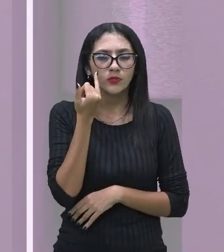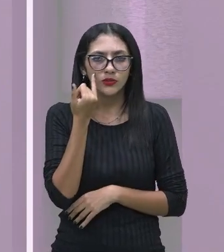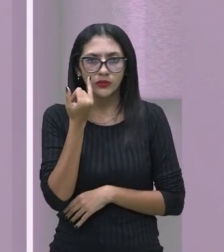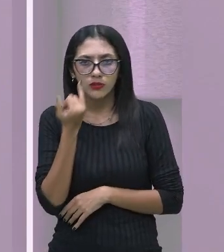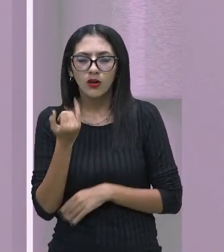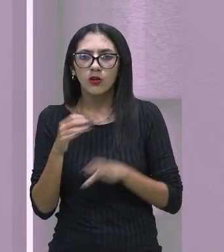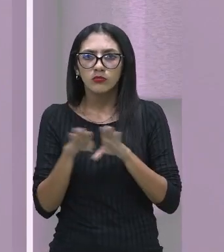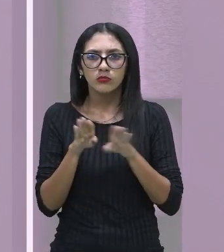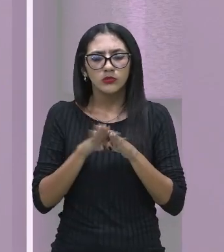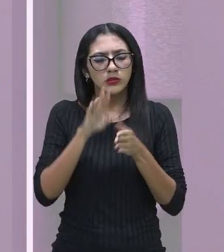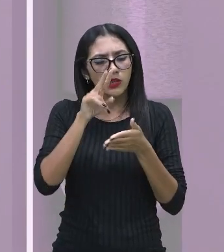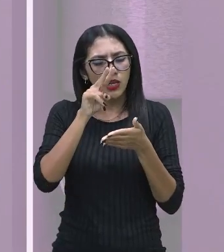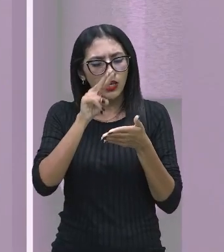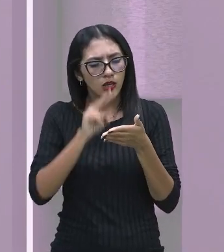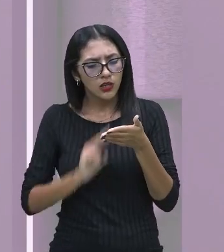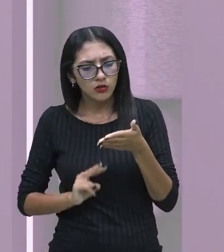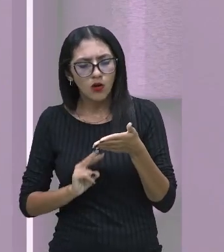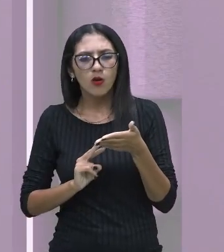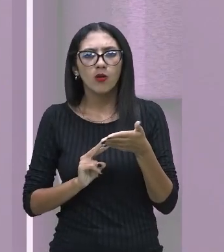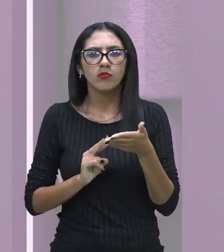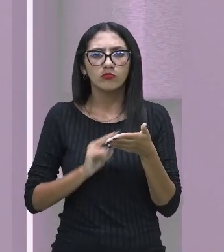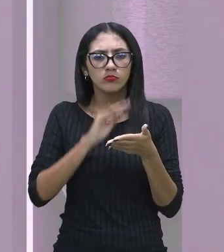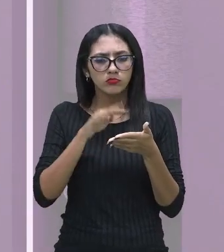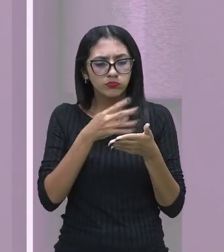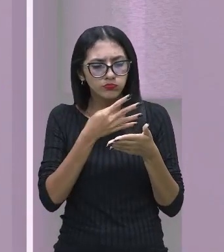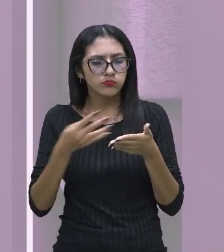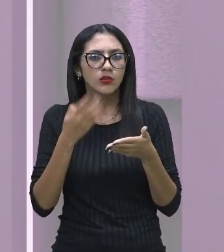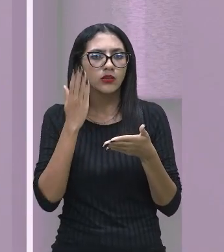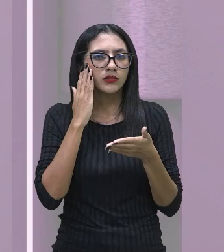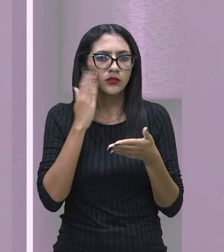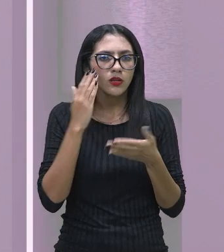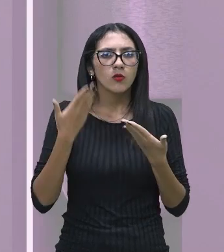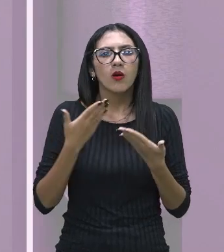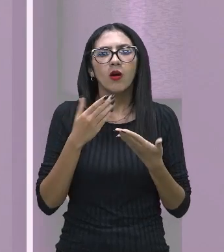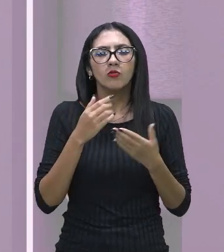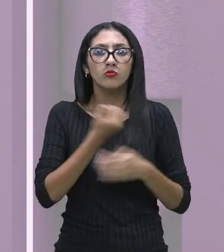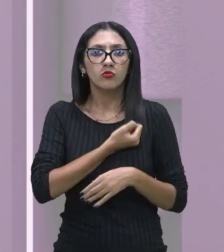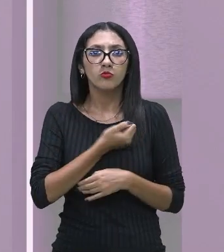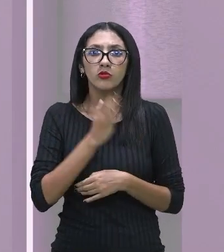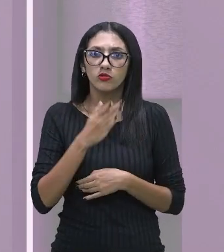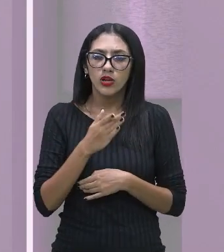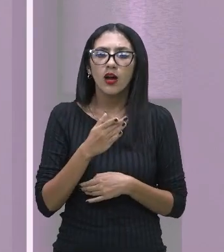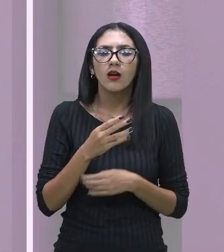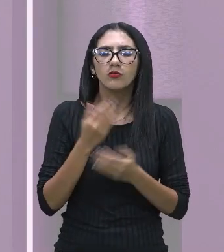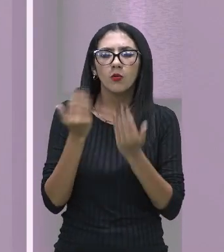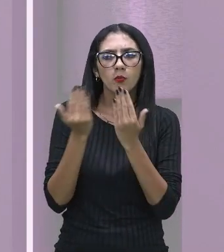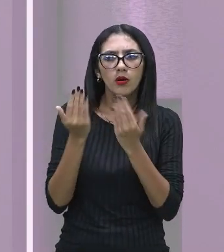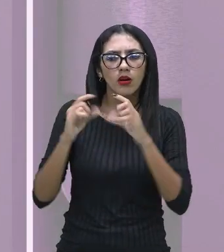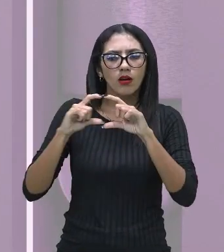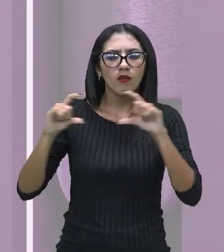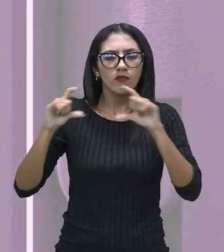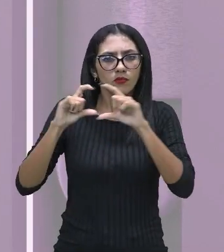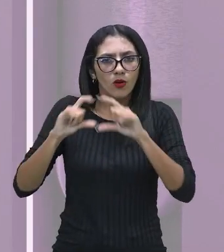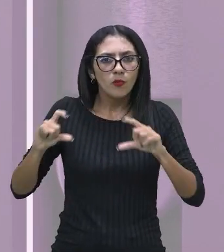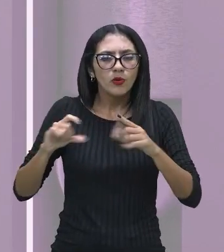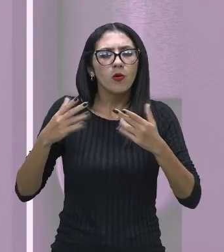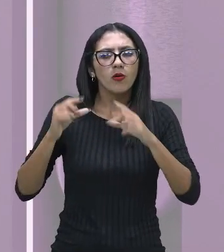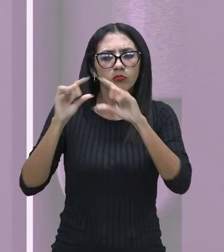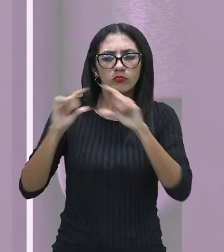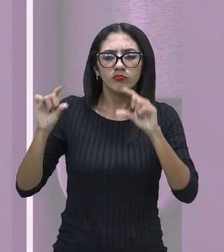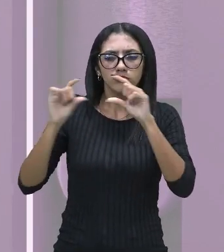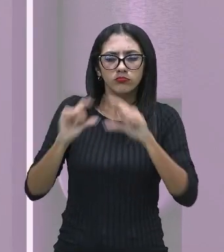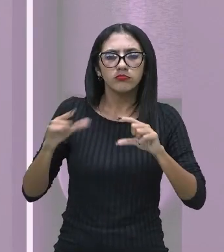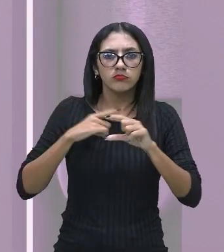o seu formulário, o painel de fórmula, identificar quais elementos você tem, comparar com a fórmula, ver qual fórmula